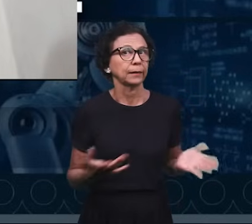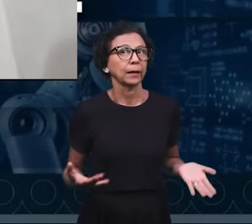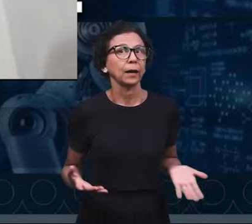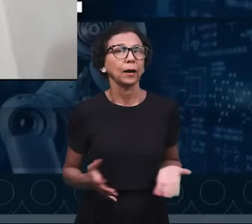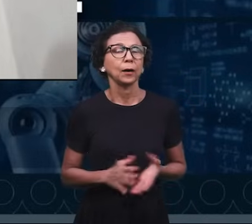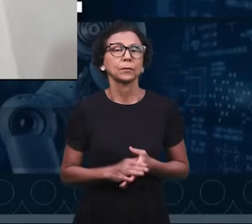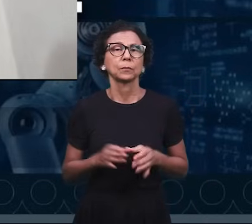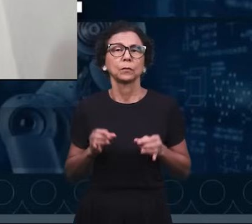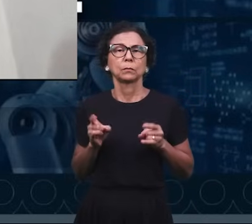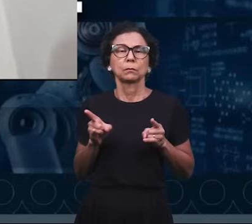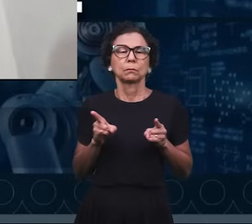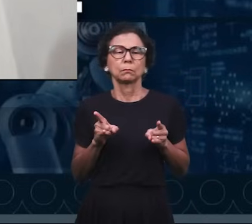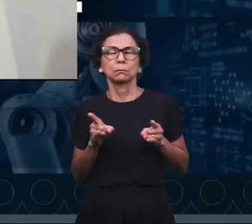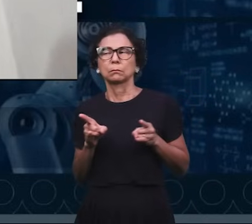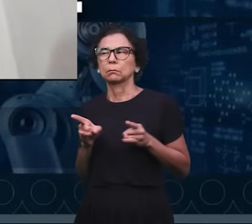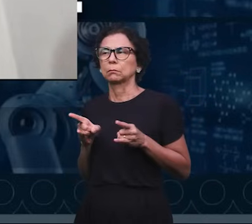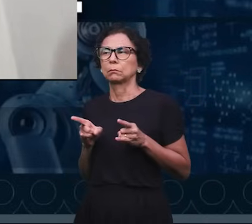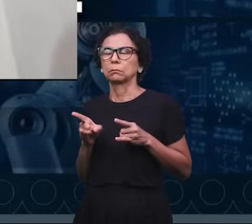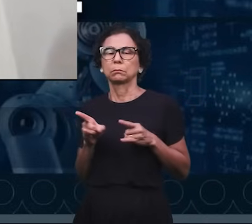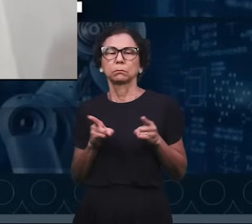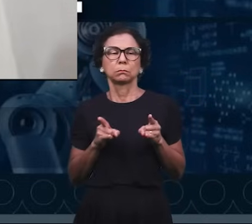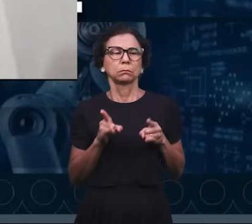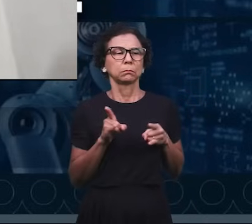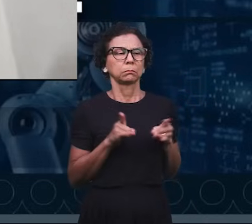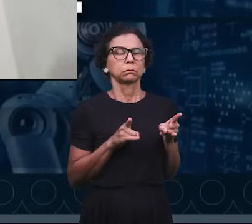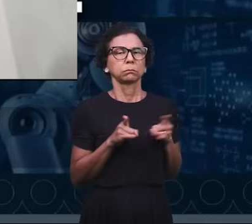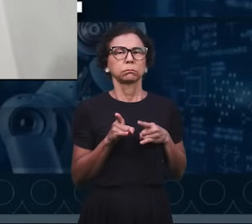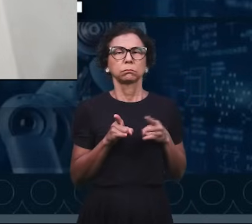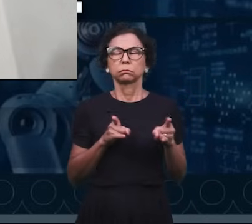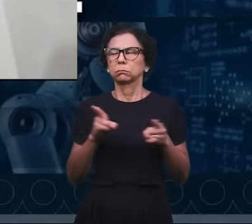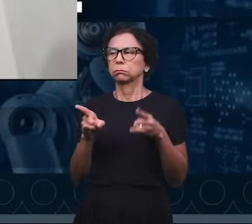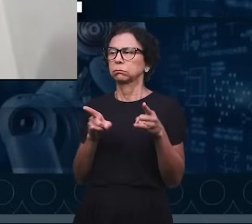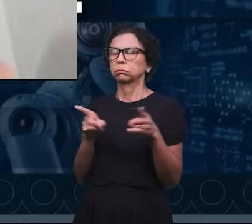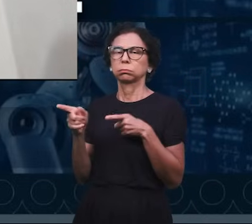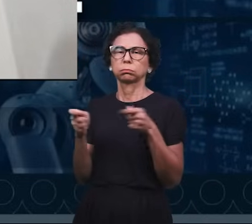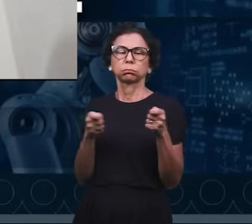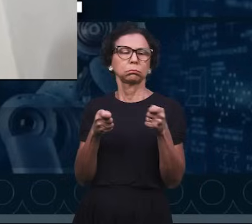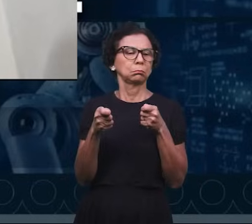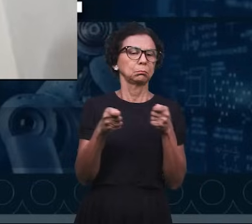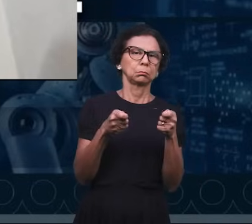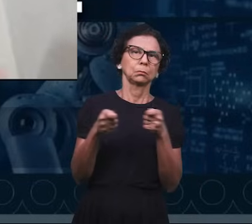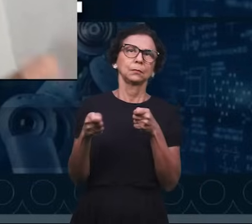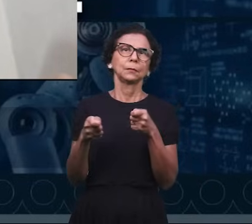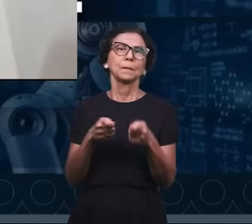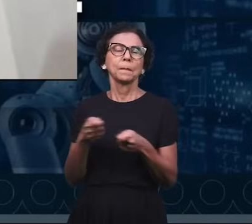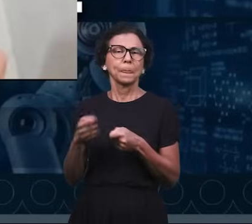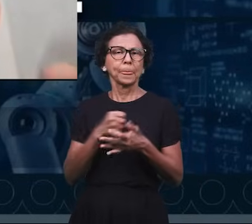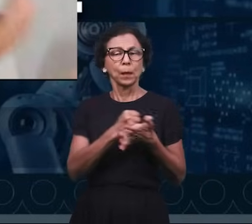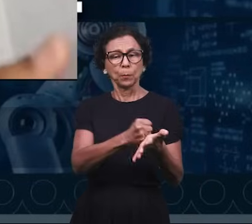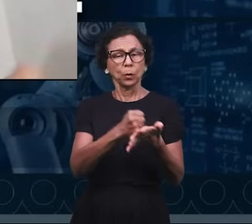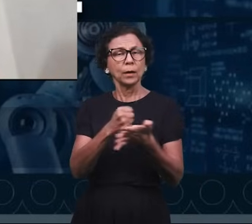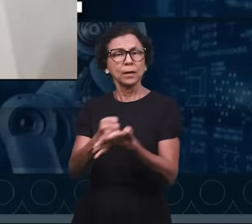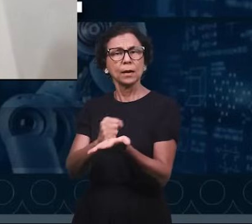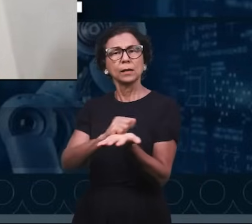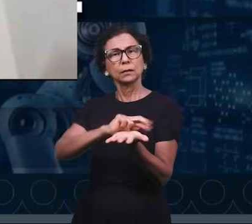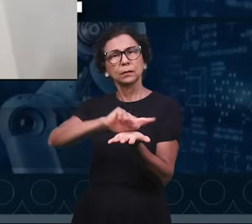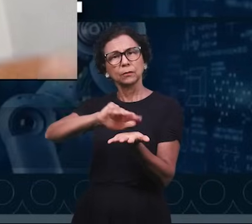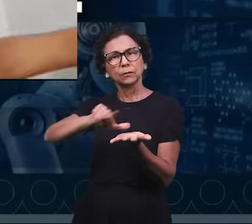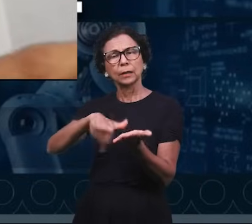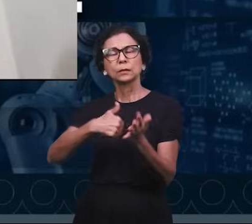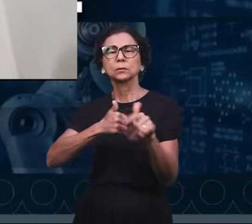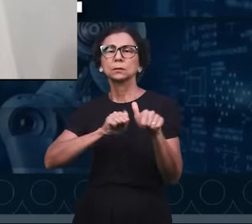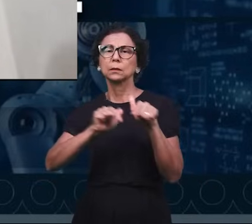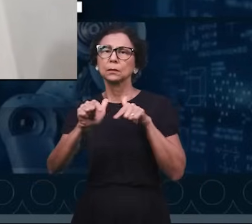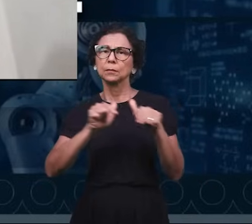até com a utilização de robôs, né, controlando robôs, ela vai poder nos auxiliar substituindo o homem nesses trabalhos que são